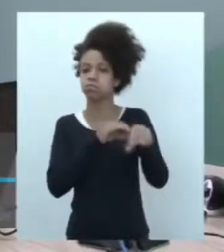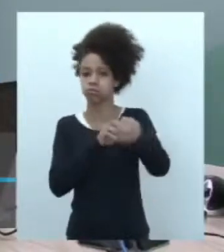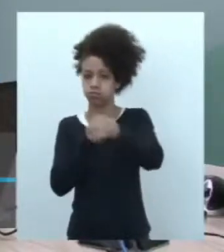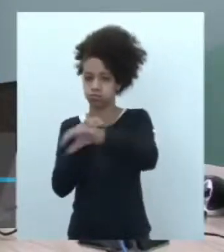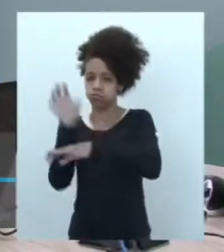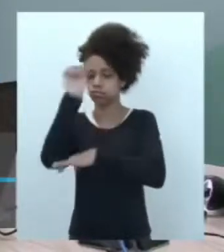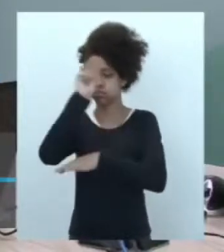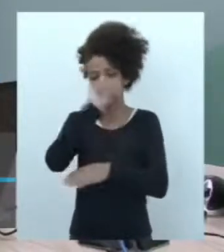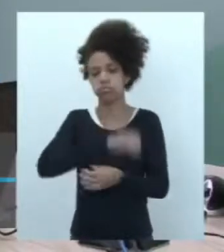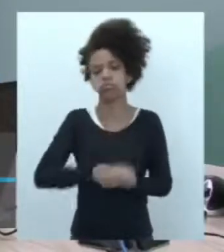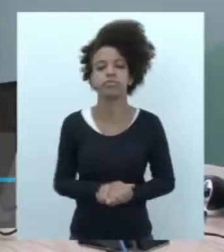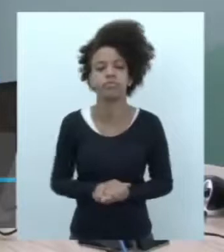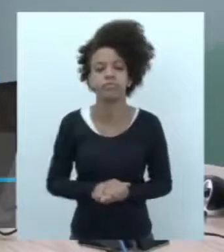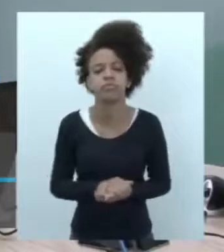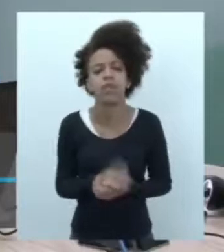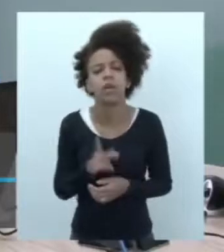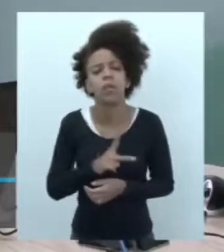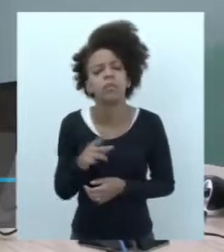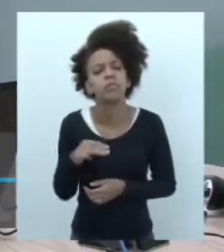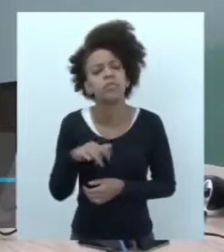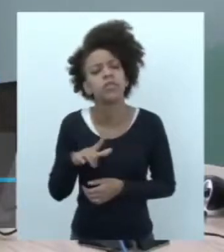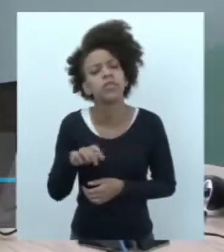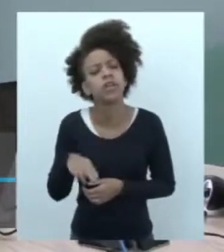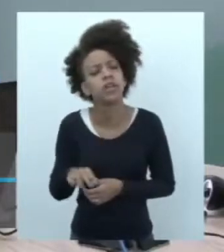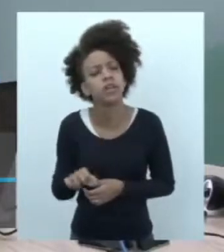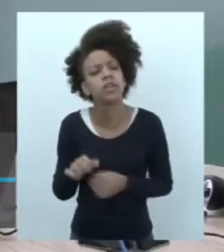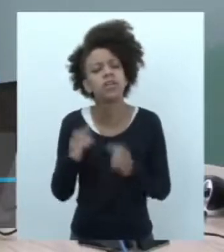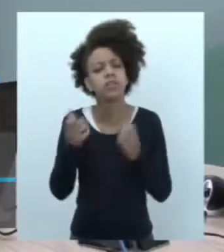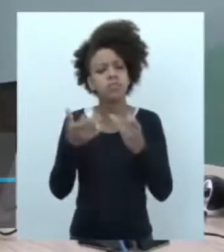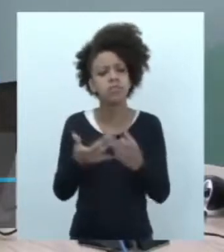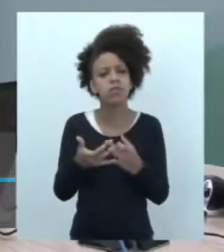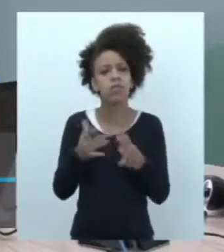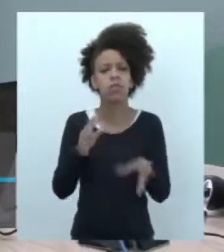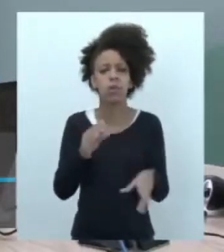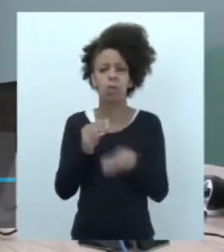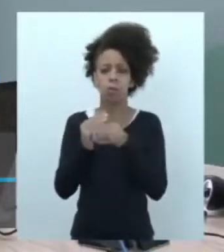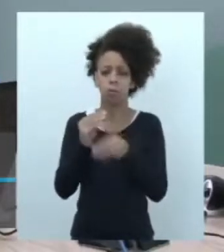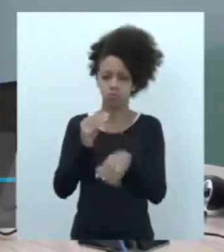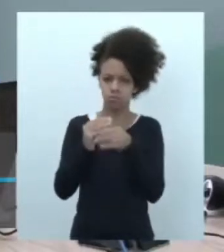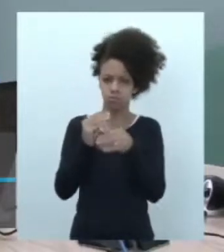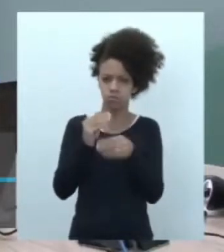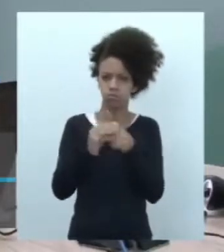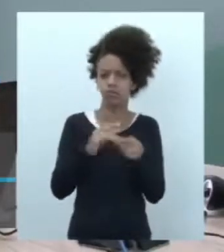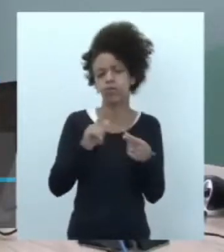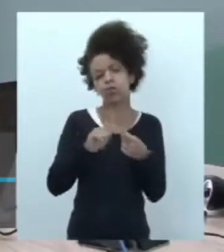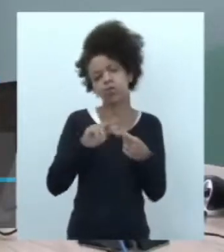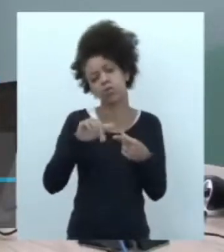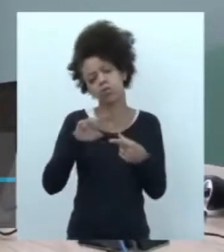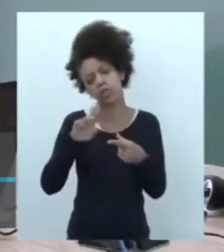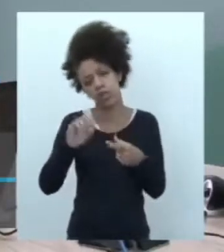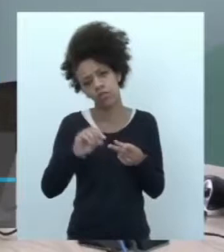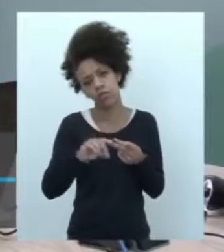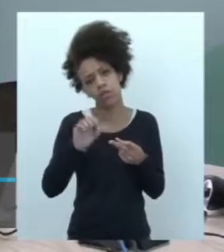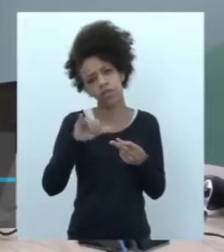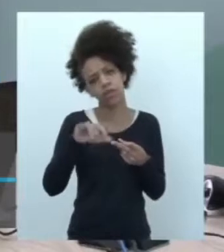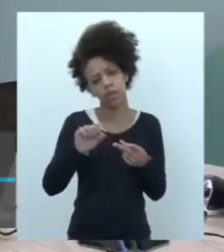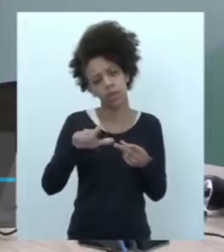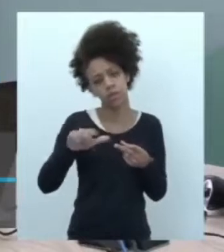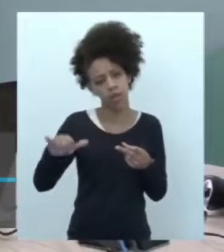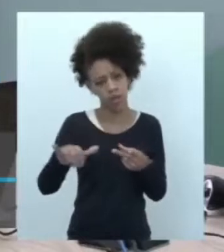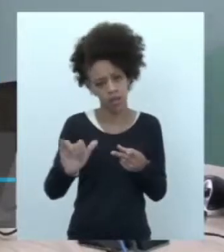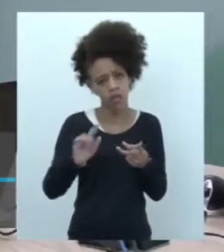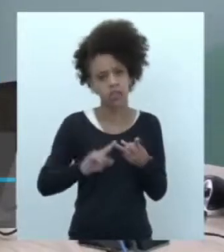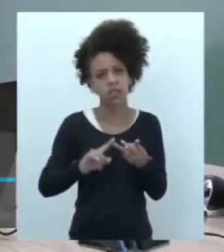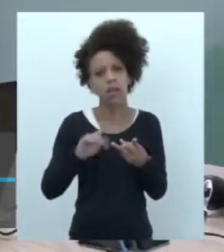de aprendizagem. Professora Milene, né, contou a contribuição da Sofia, do Gustavo, da Isabelle e do Miguel, né, são